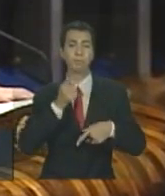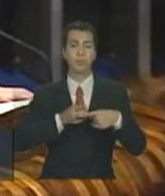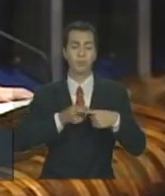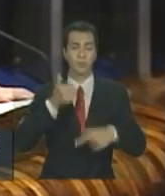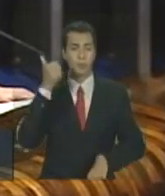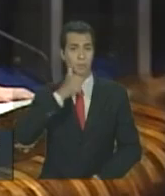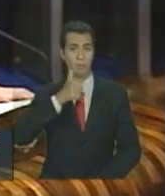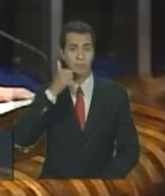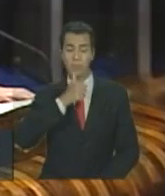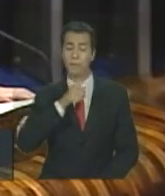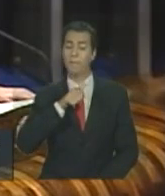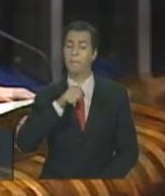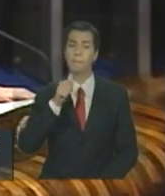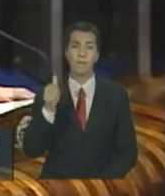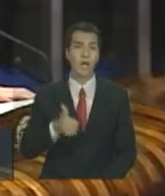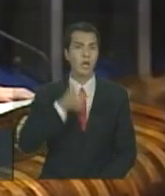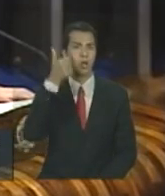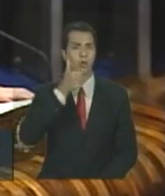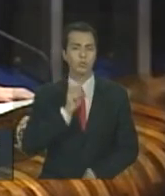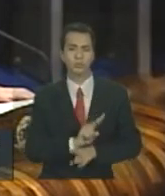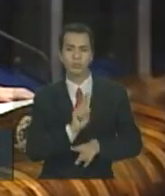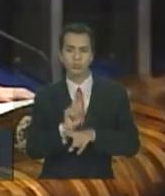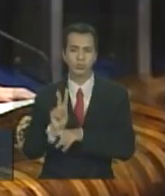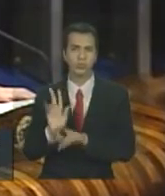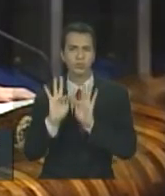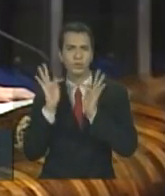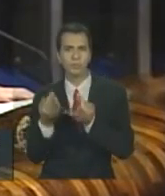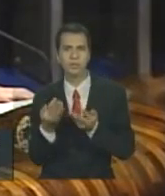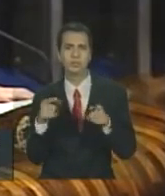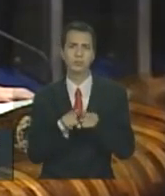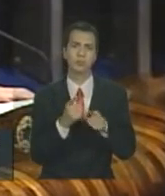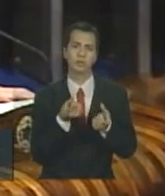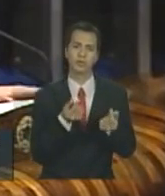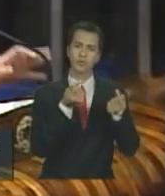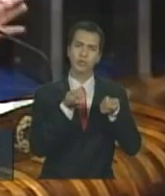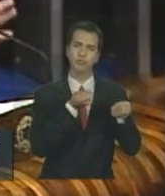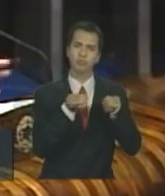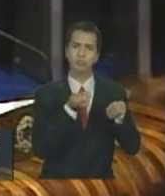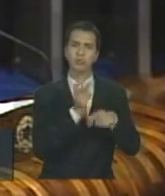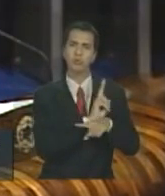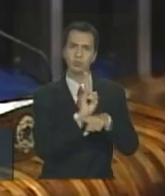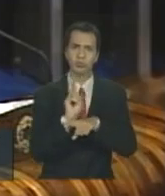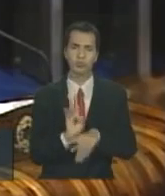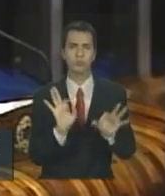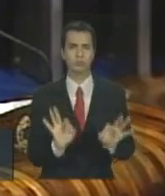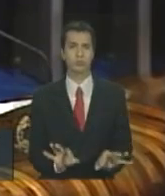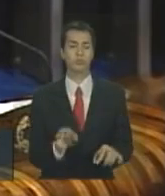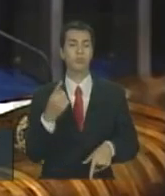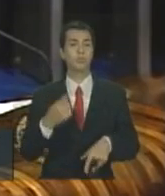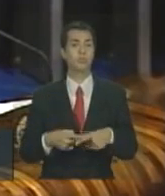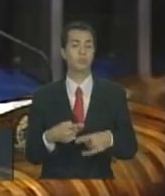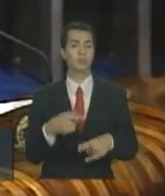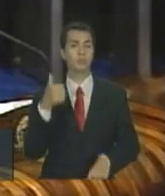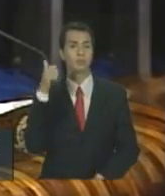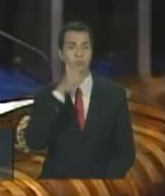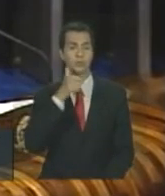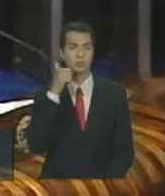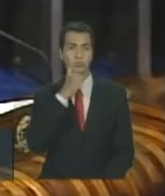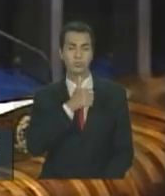mais zelosas no cuidado da família e do orçamento doméstico, pela própria forma como a